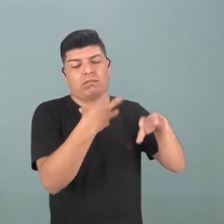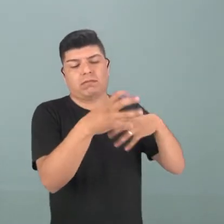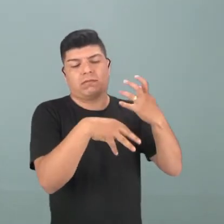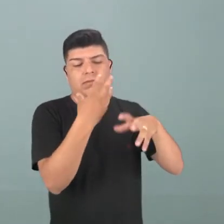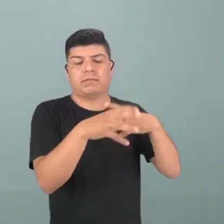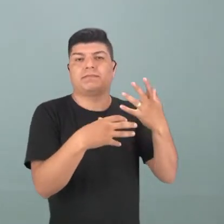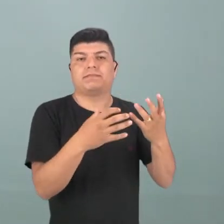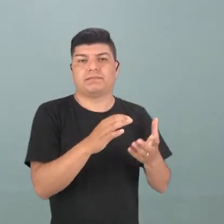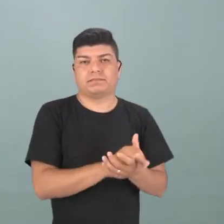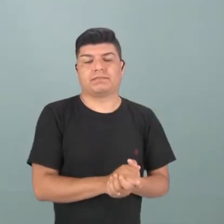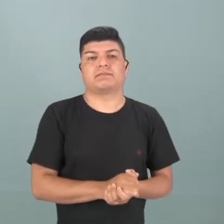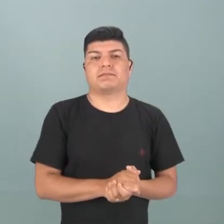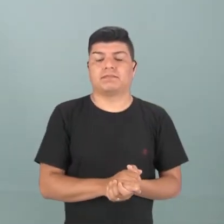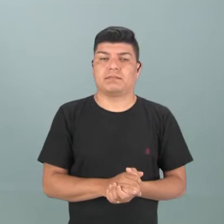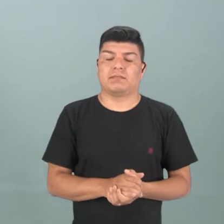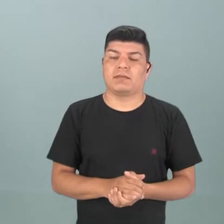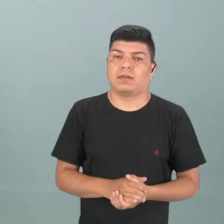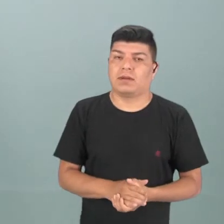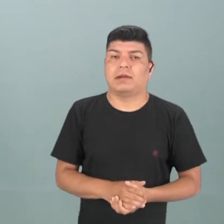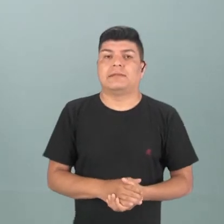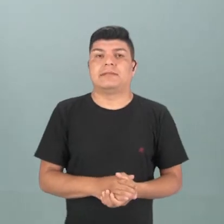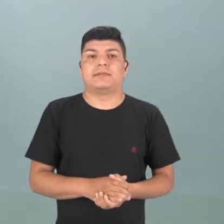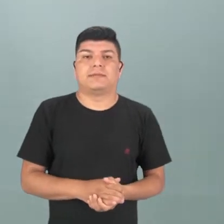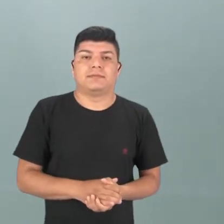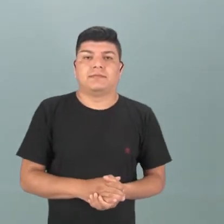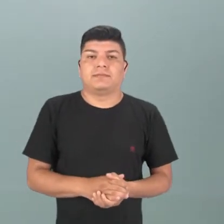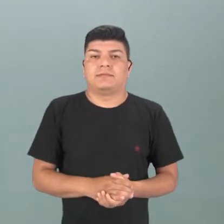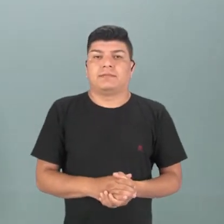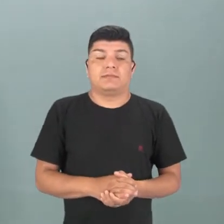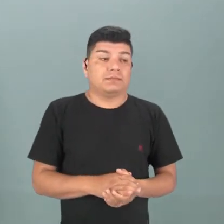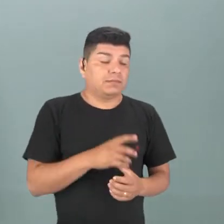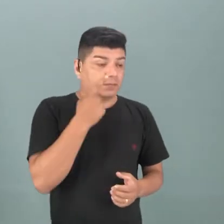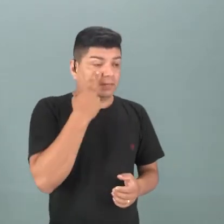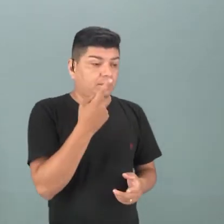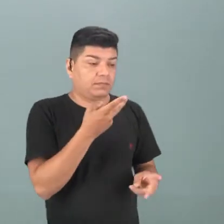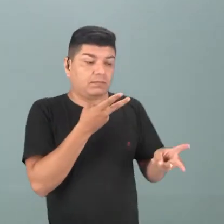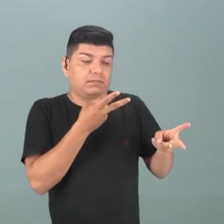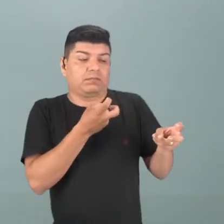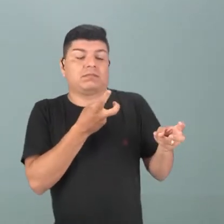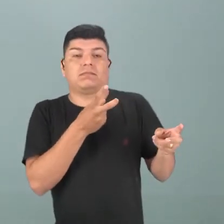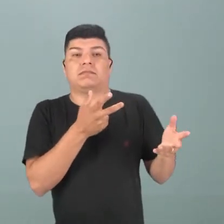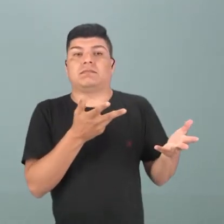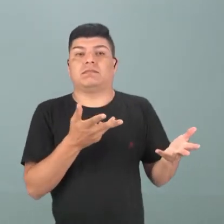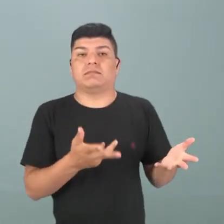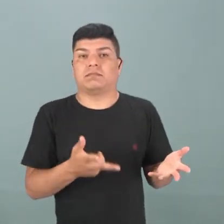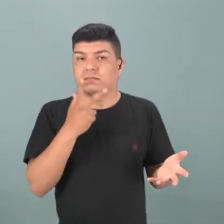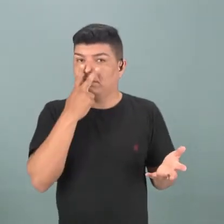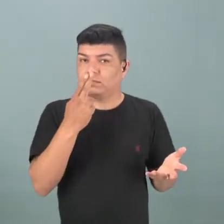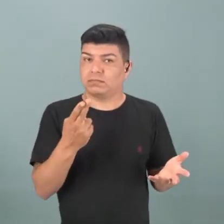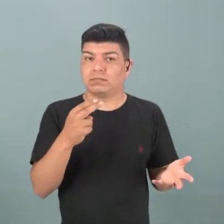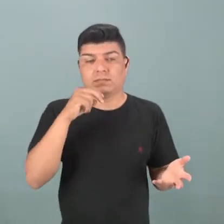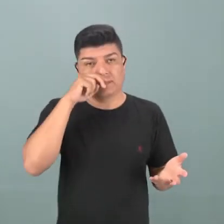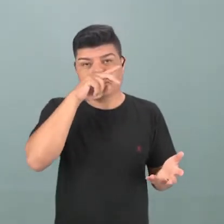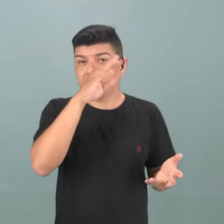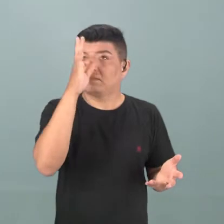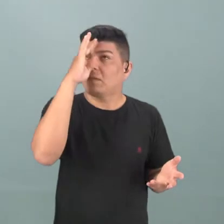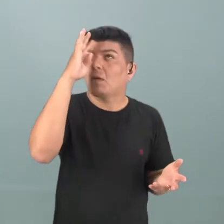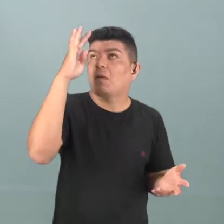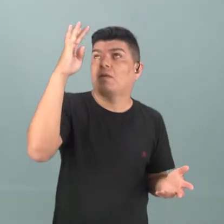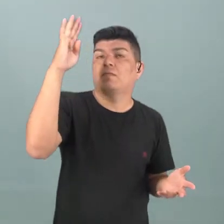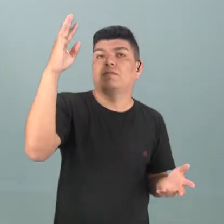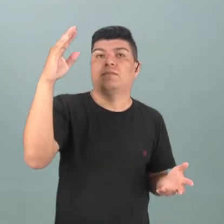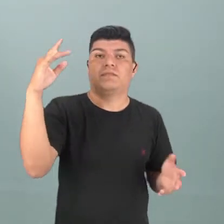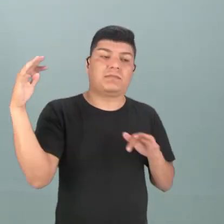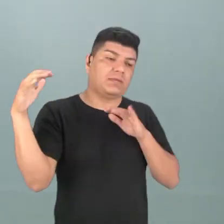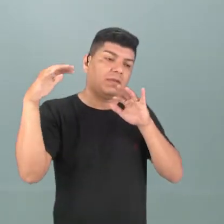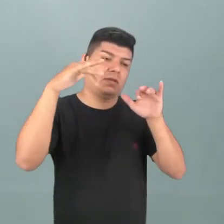desordenadamente. Então, esse aspecto, né, que parecia ser aquele sonho, eu vou